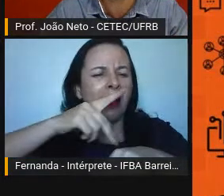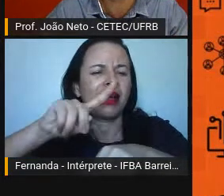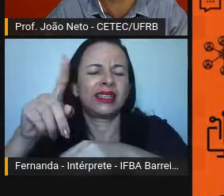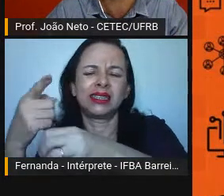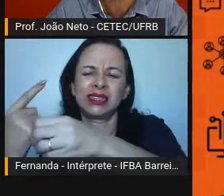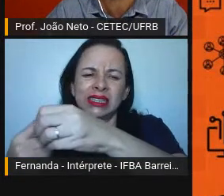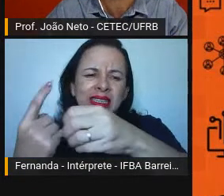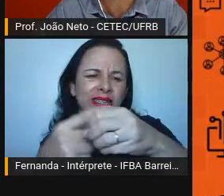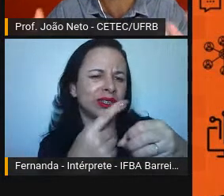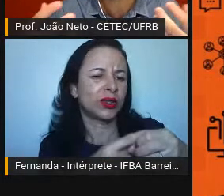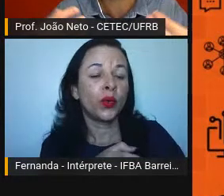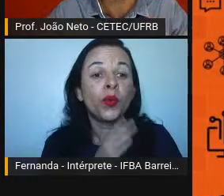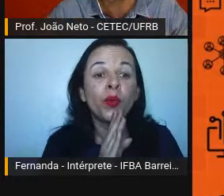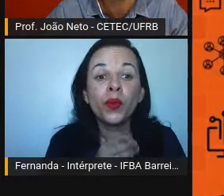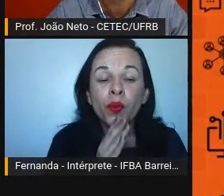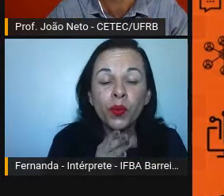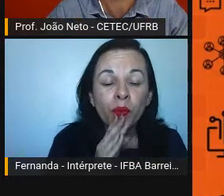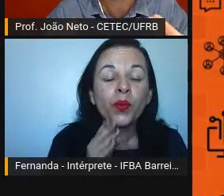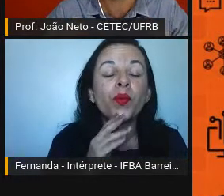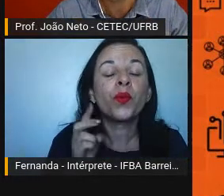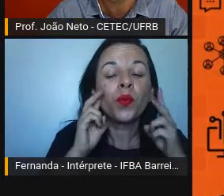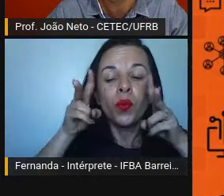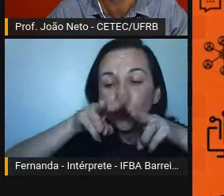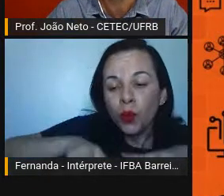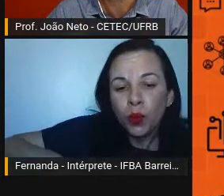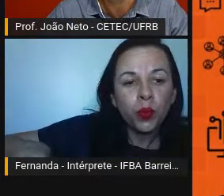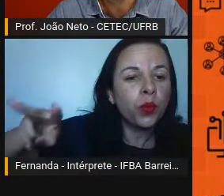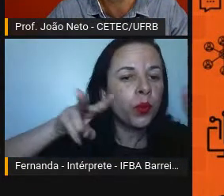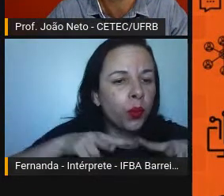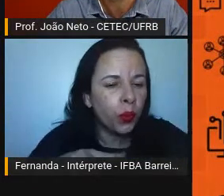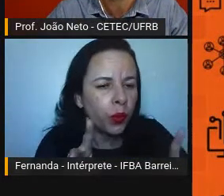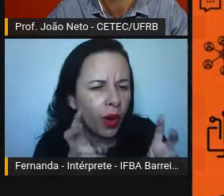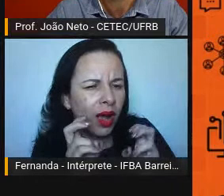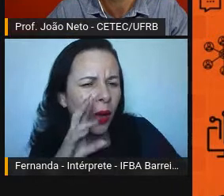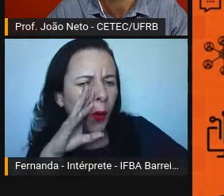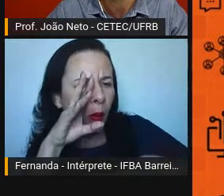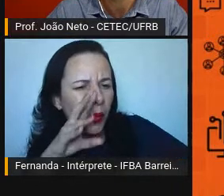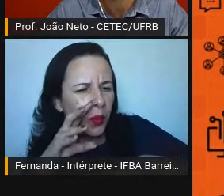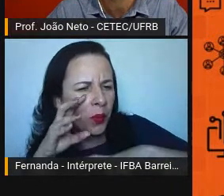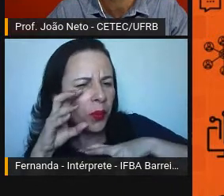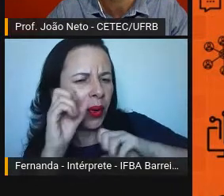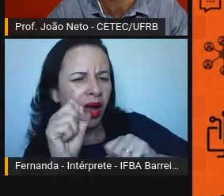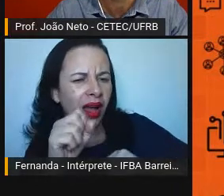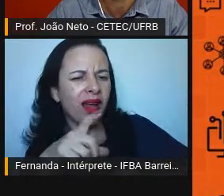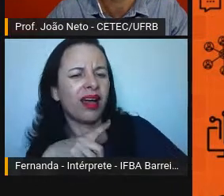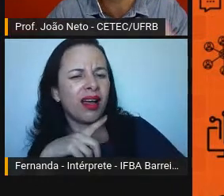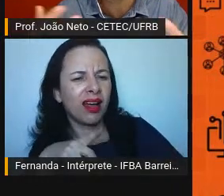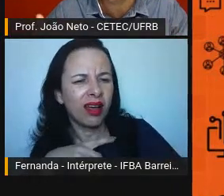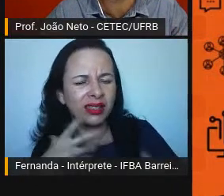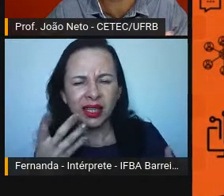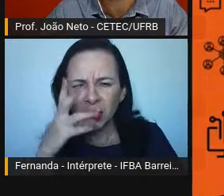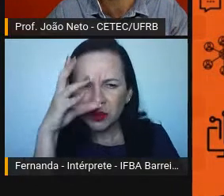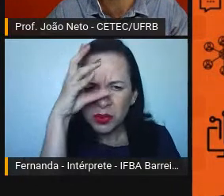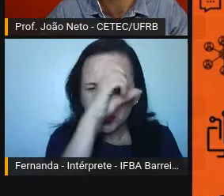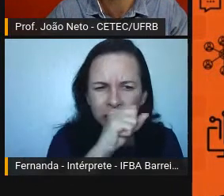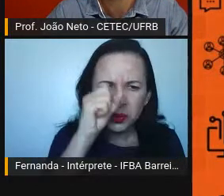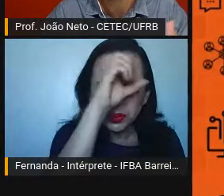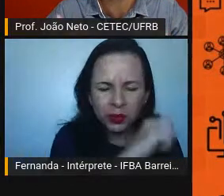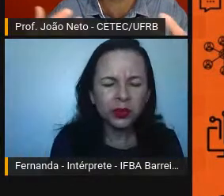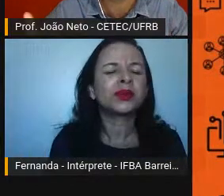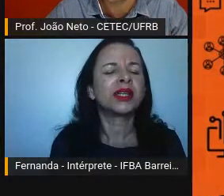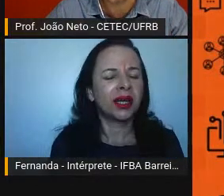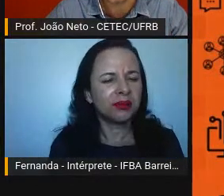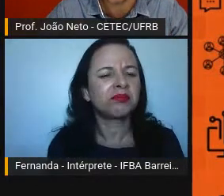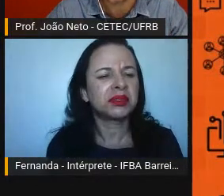conhecer e realidades a gente acaba fortalecendo muito a diversidade